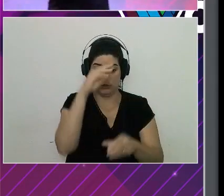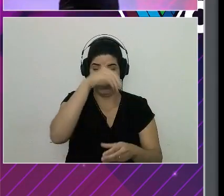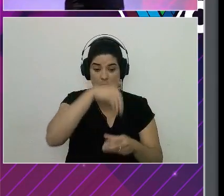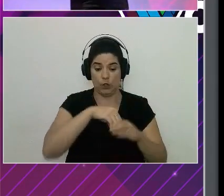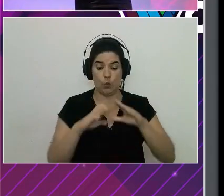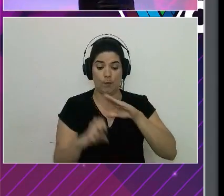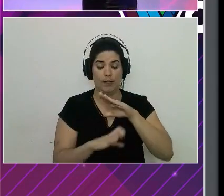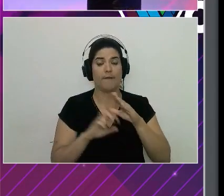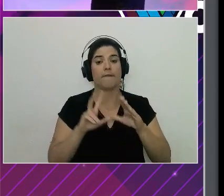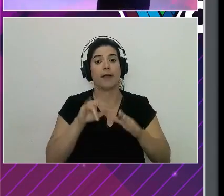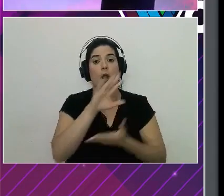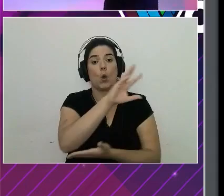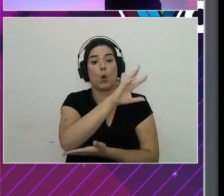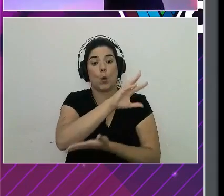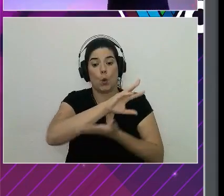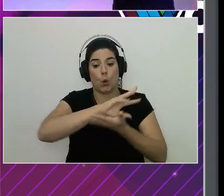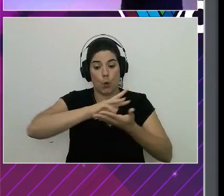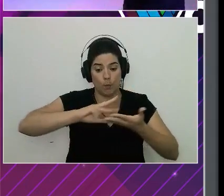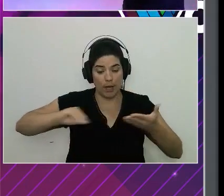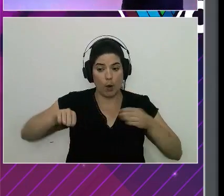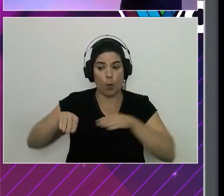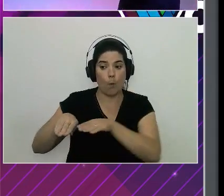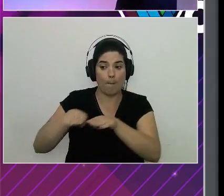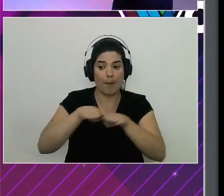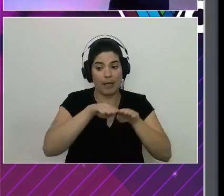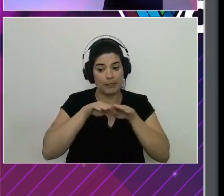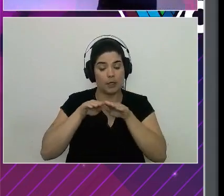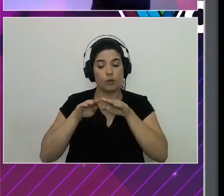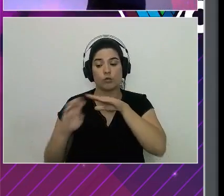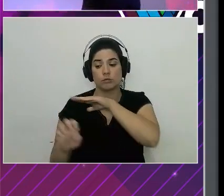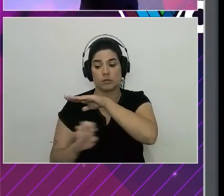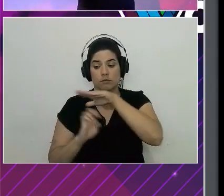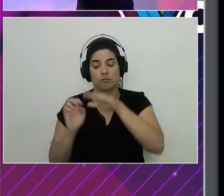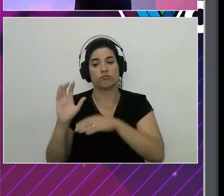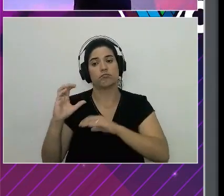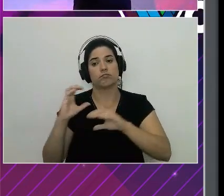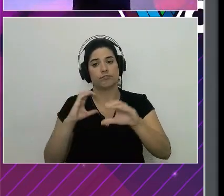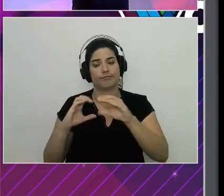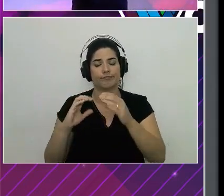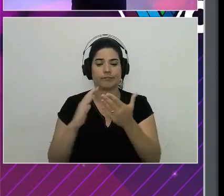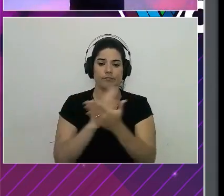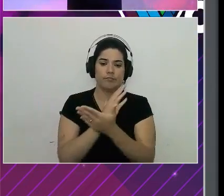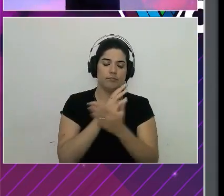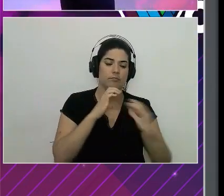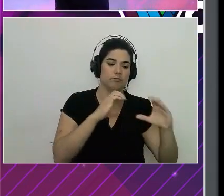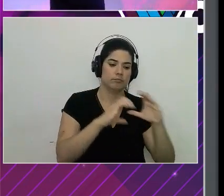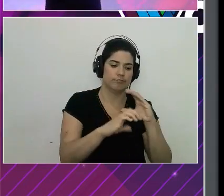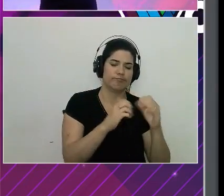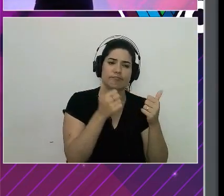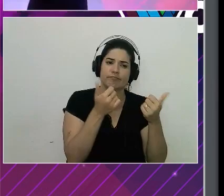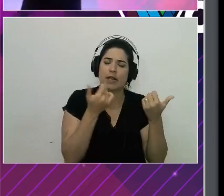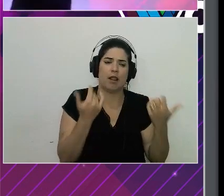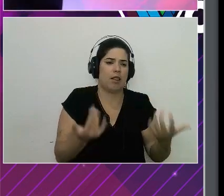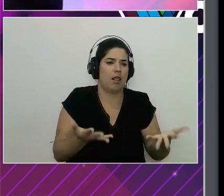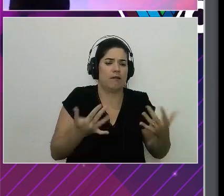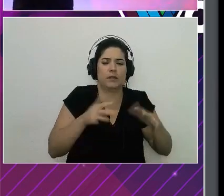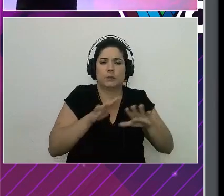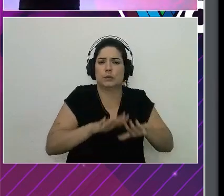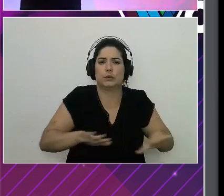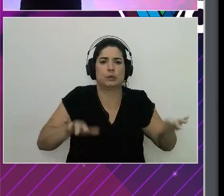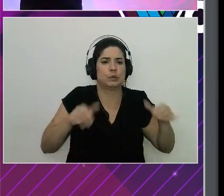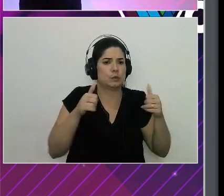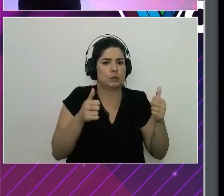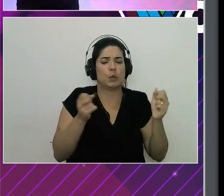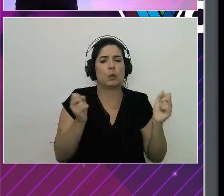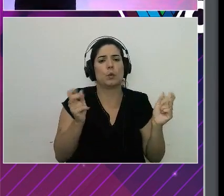copiar o padrão de comunicação da empresa. Então, vai ter comunicações que vão ser suaves, vai ser uma comunicação HTTP e está tudo resolvido,